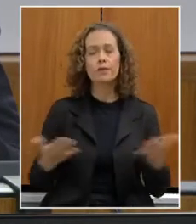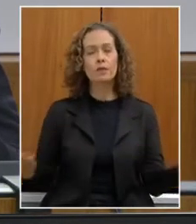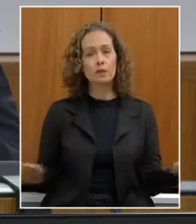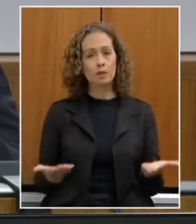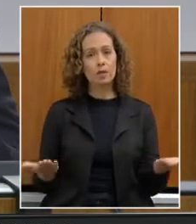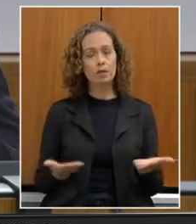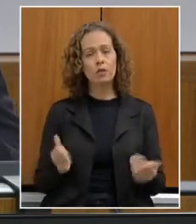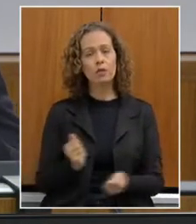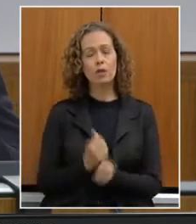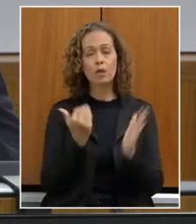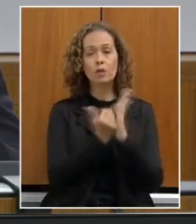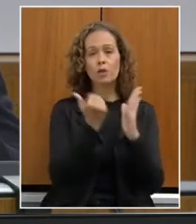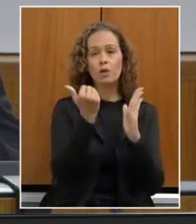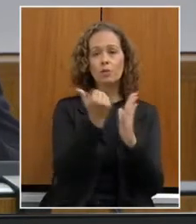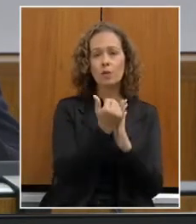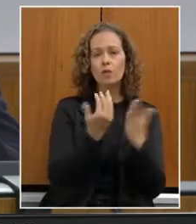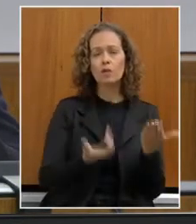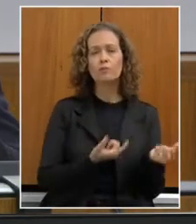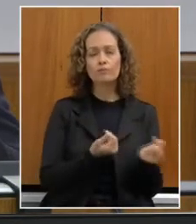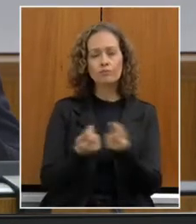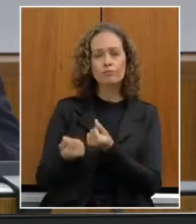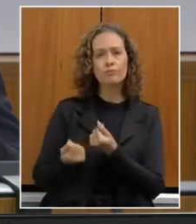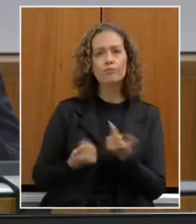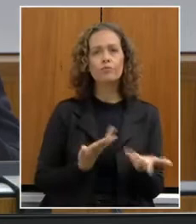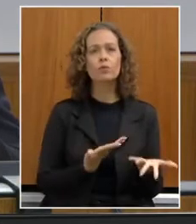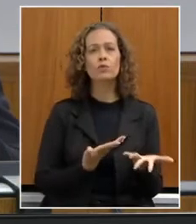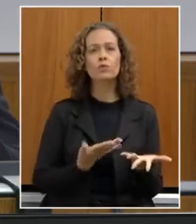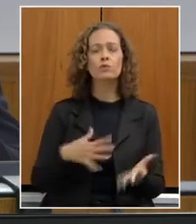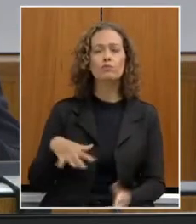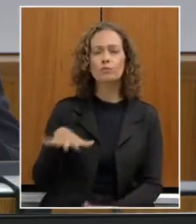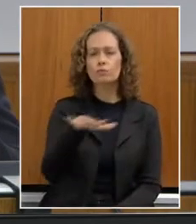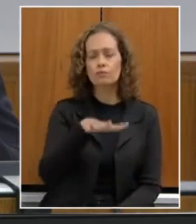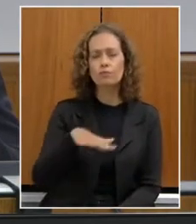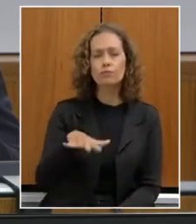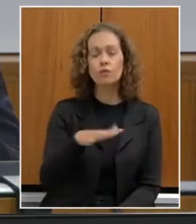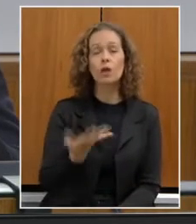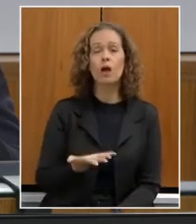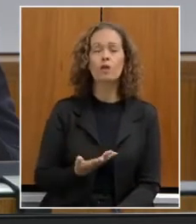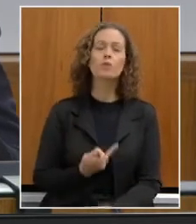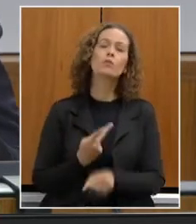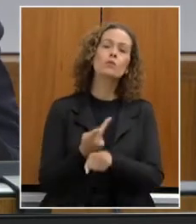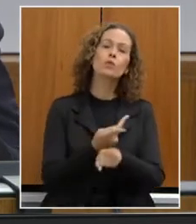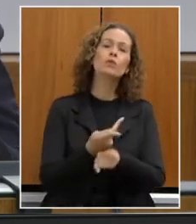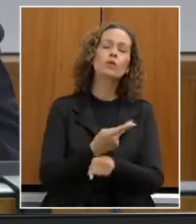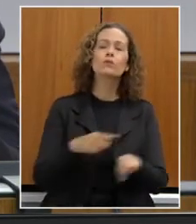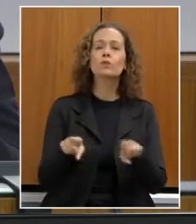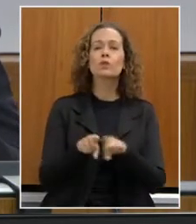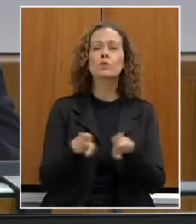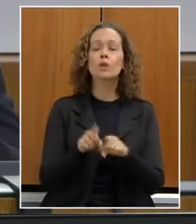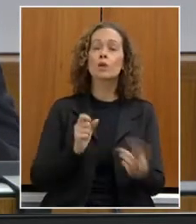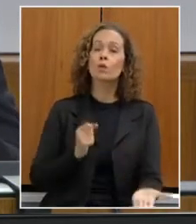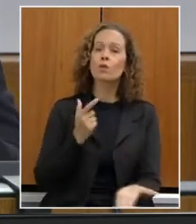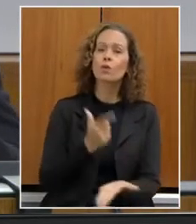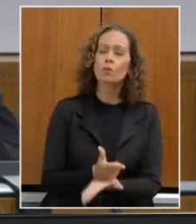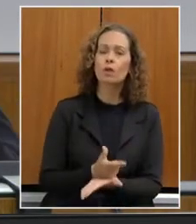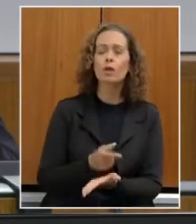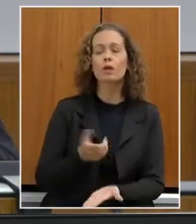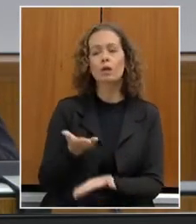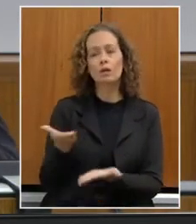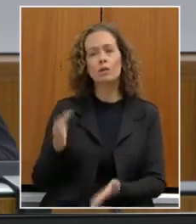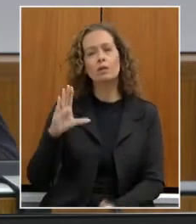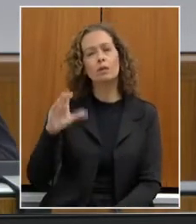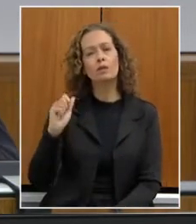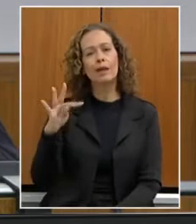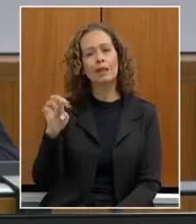o aumento do custo com insumos em geral obviamente tentando buscar também a compra desses catéter de alto fluxo que não